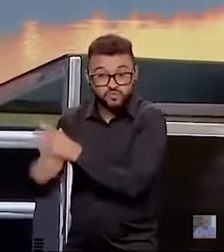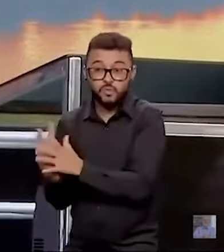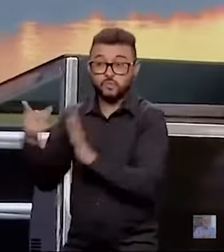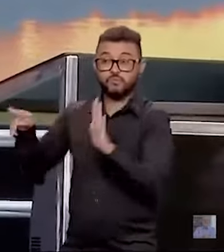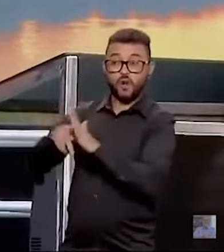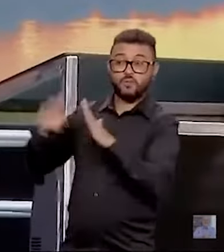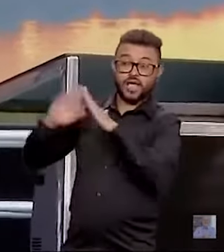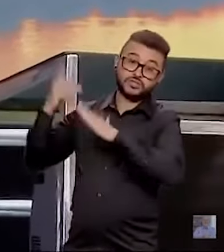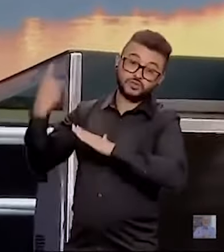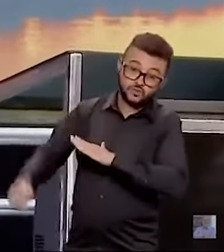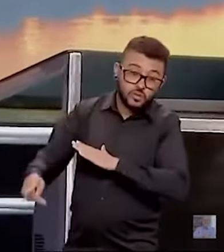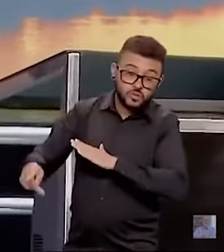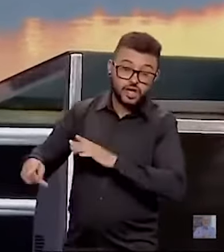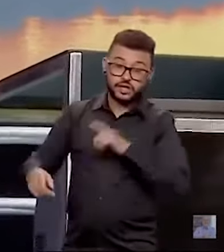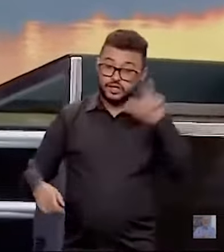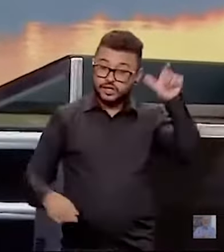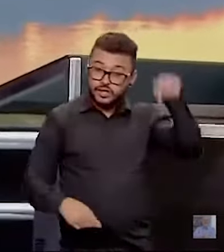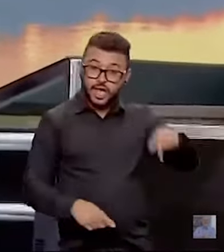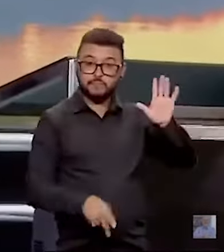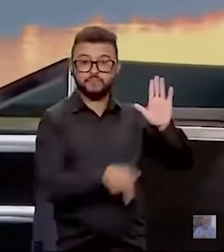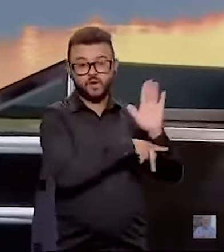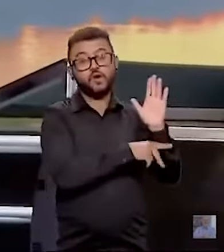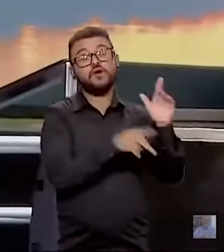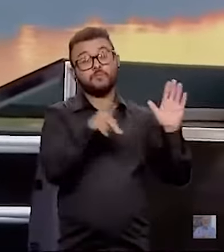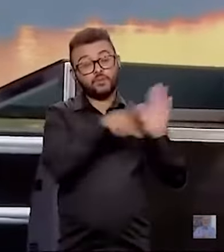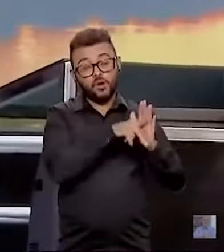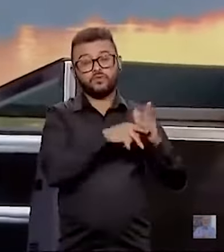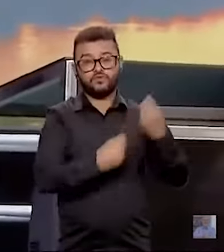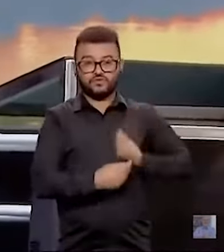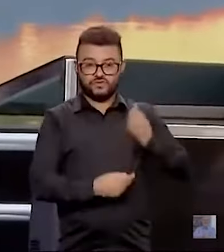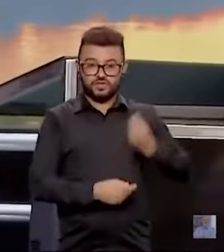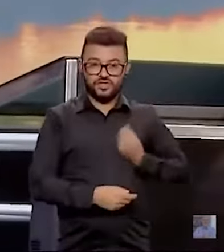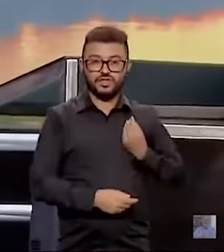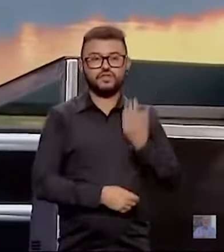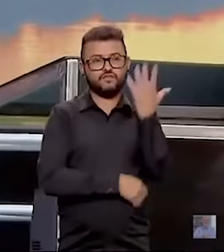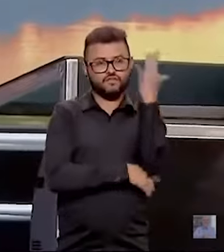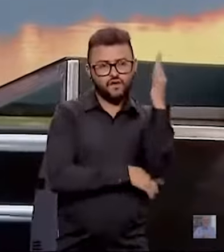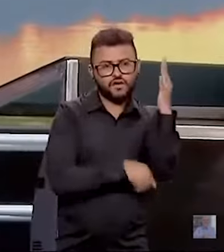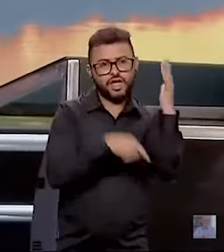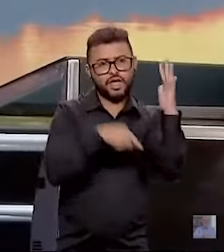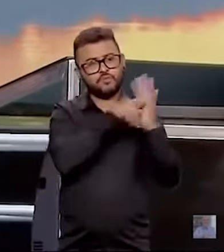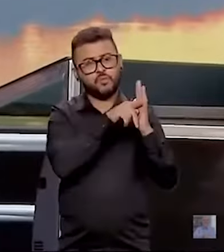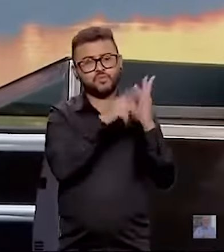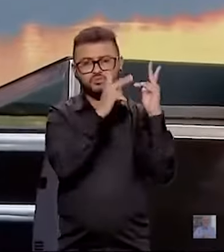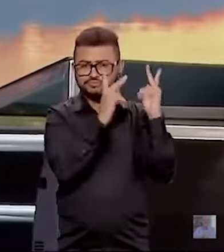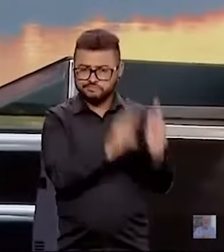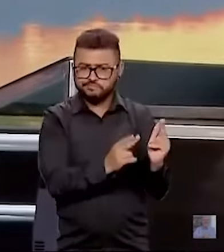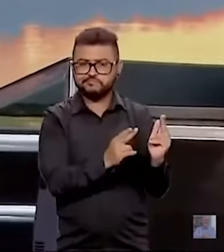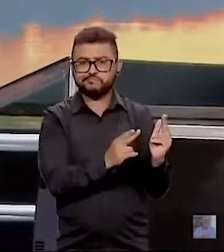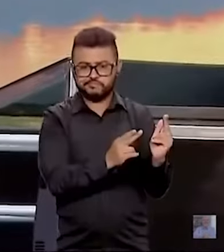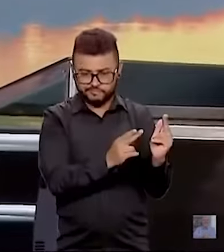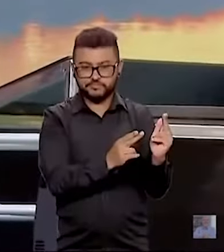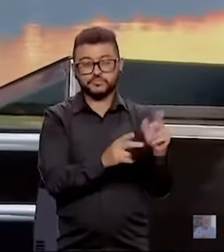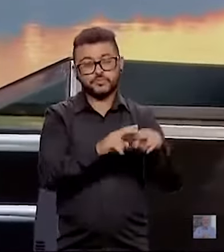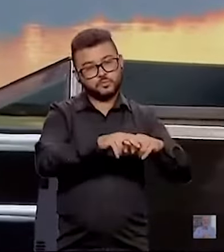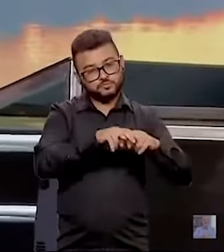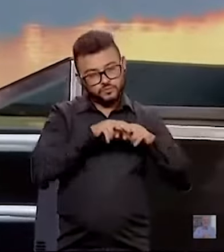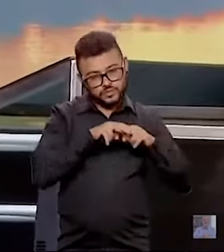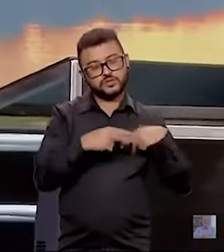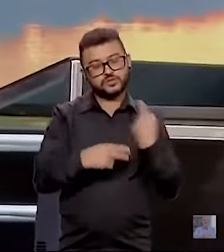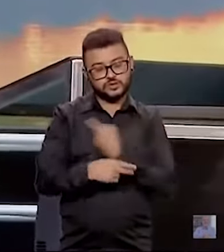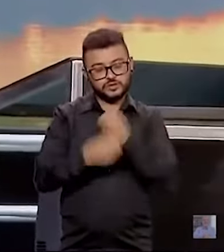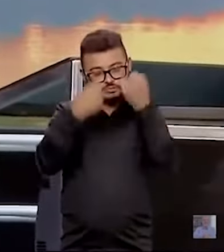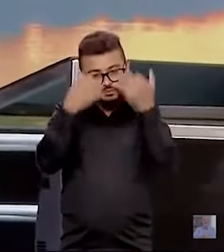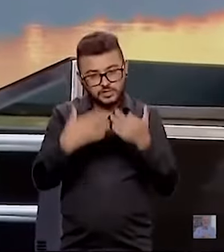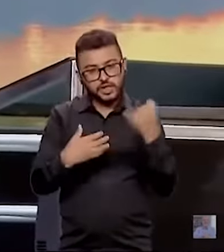e corta aquela árvore. Mas permita que sobreviva a floresta tal como ela está.